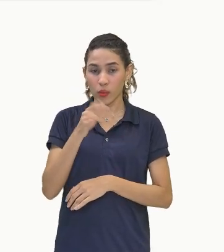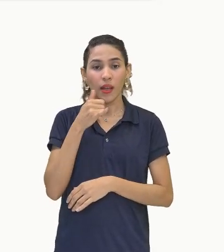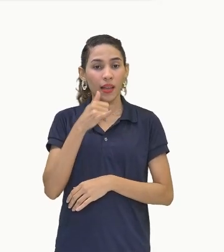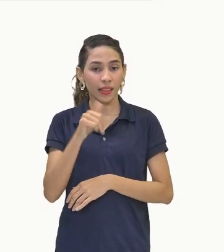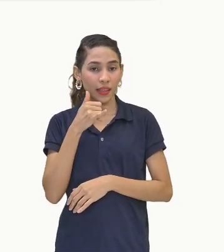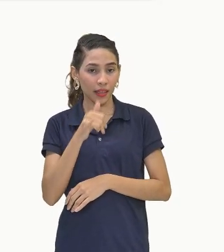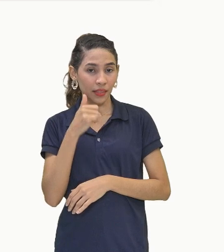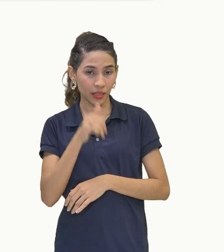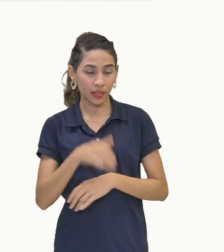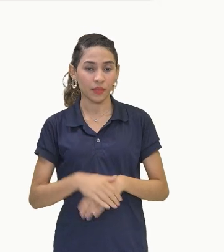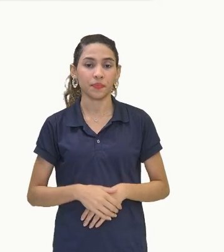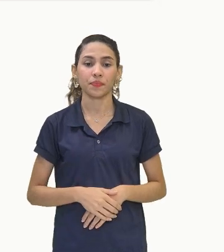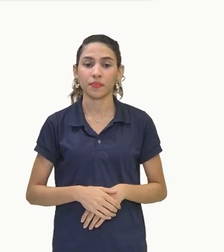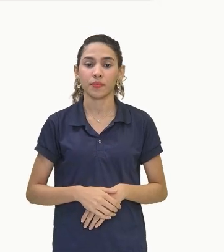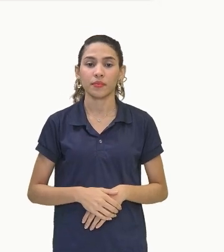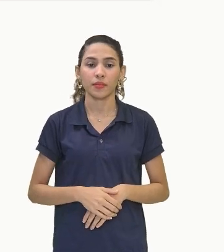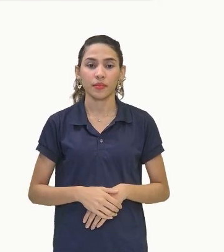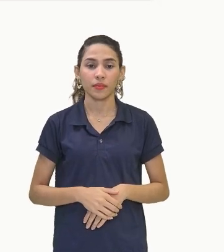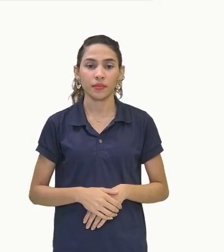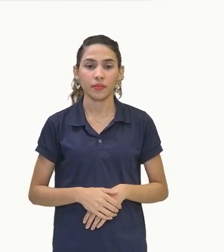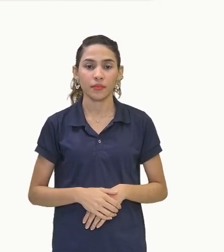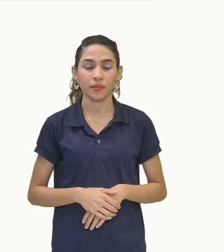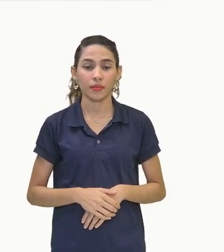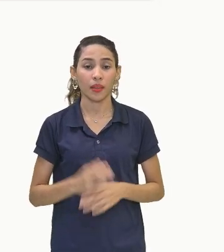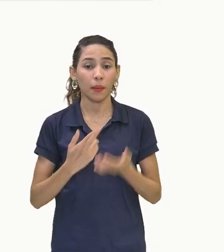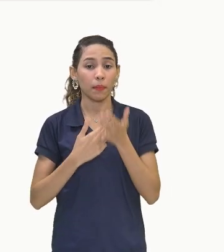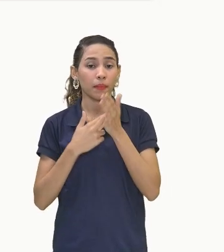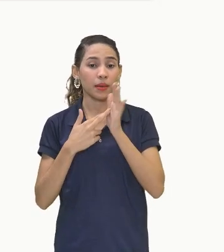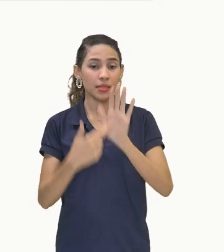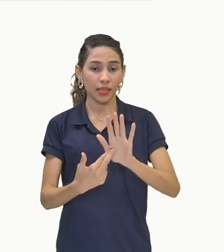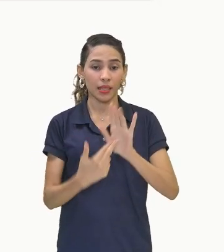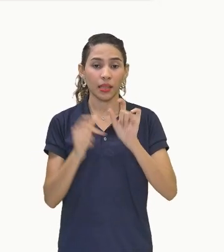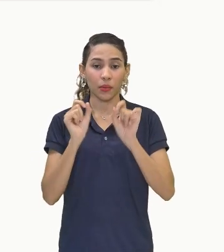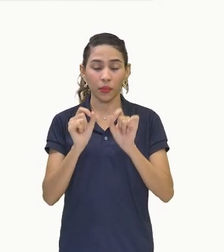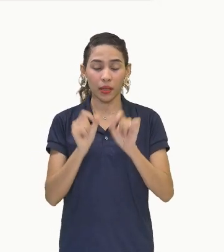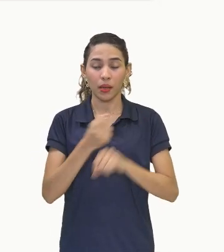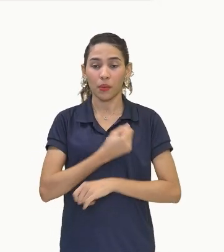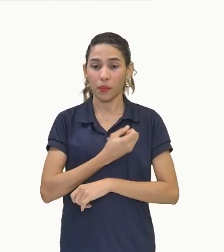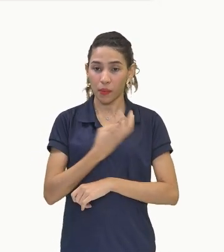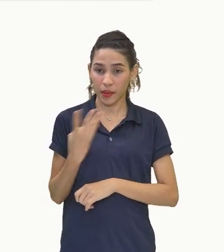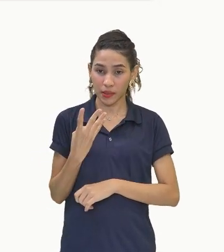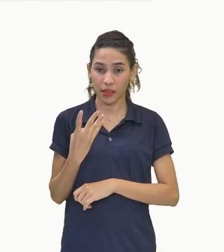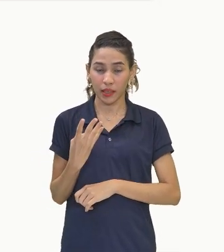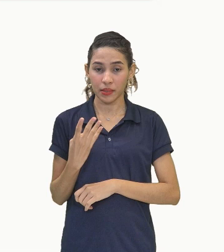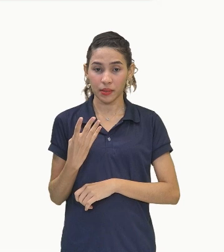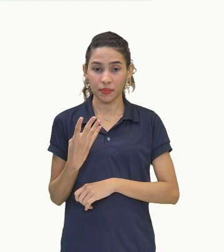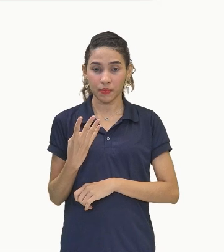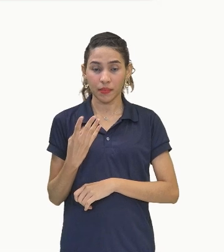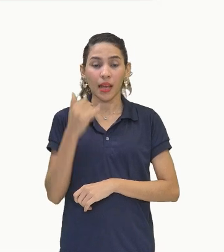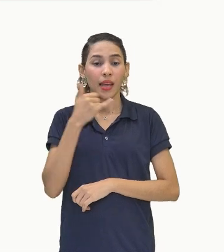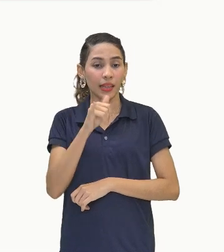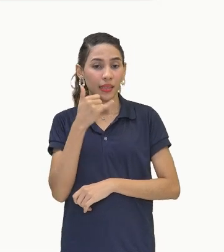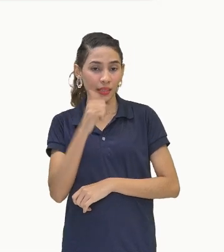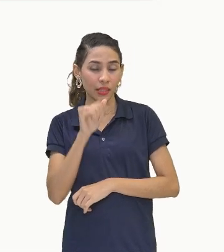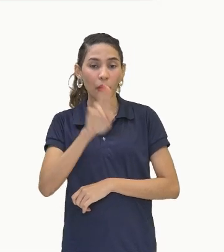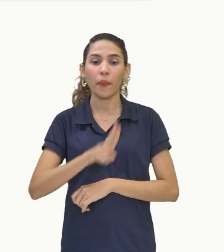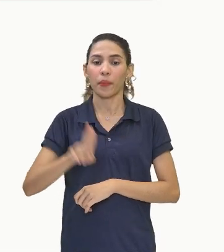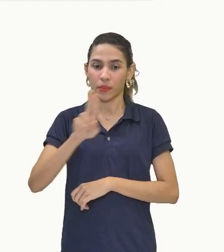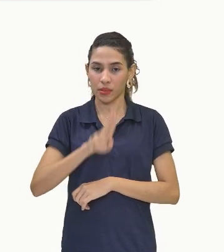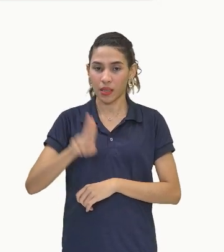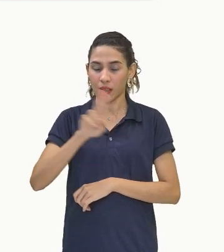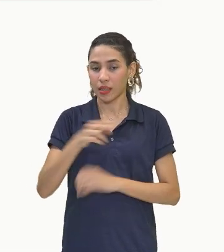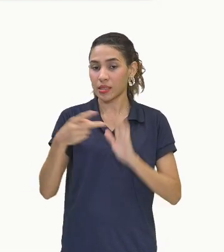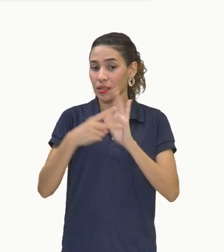você tem aí que o consumo de energia representa a quantidade de energia elétrica utilizada,